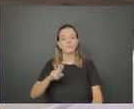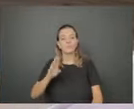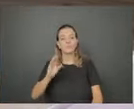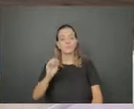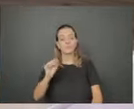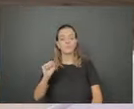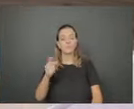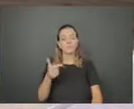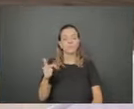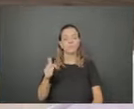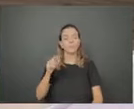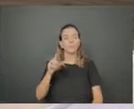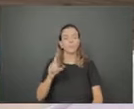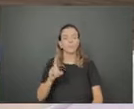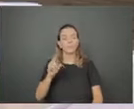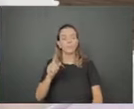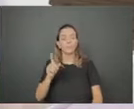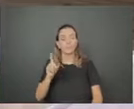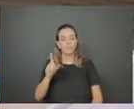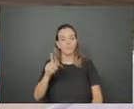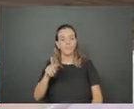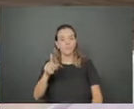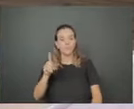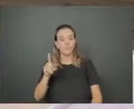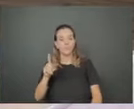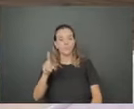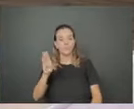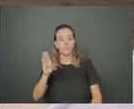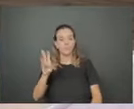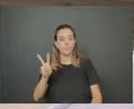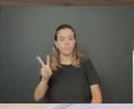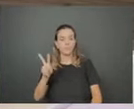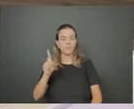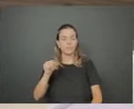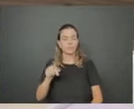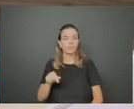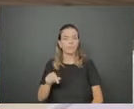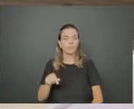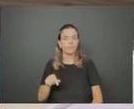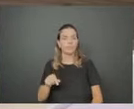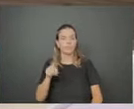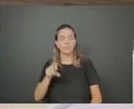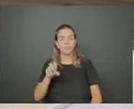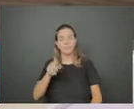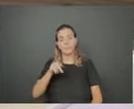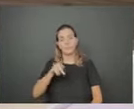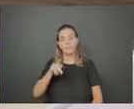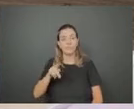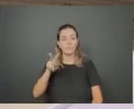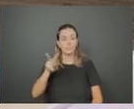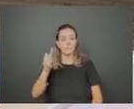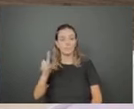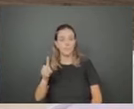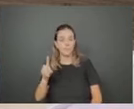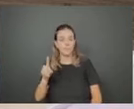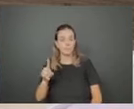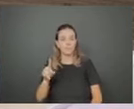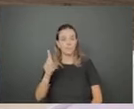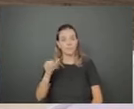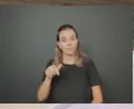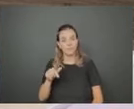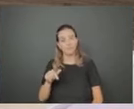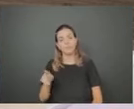muitas regiões não o possuem. Qual seria a sua sugestão para a implantação desse PPVD em todas as regiões? São perguntas, inclusive, do movimento